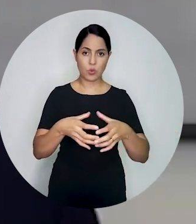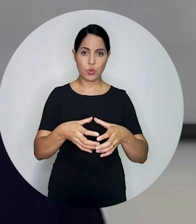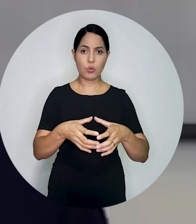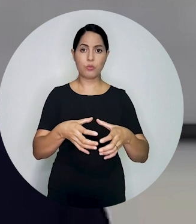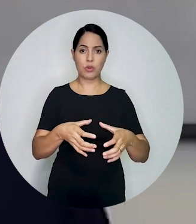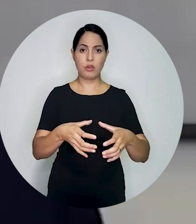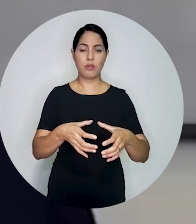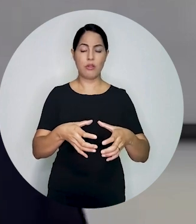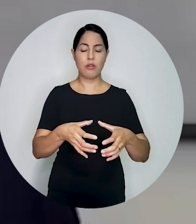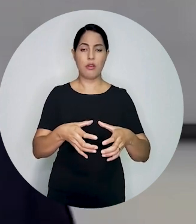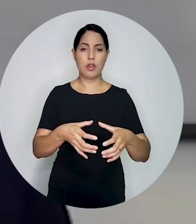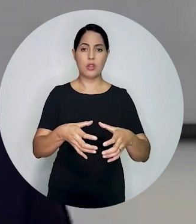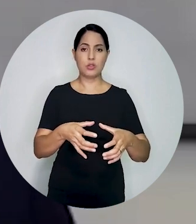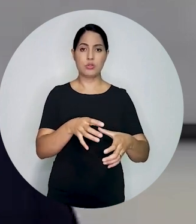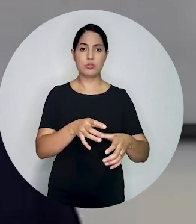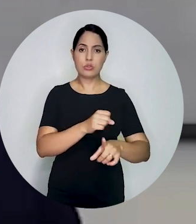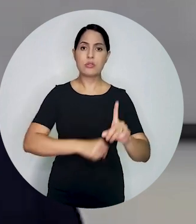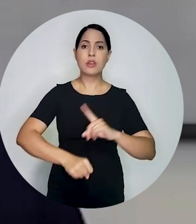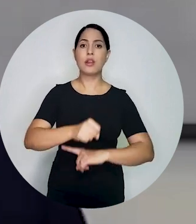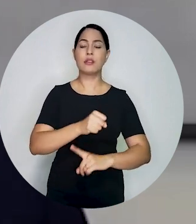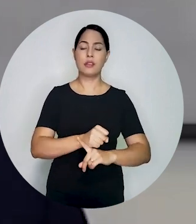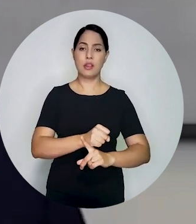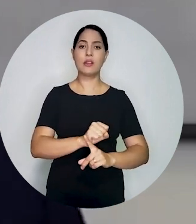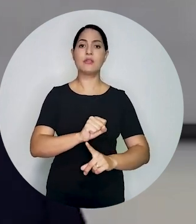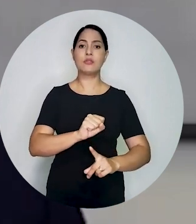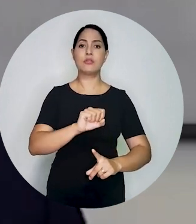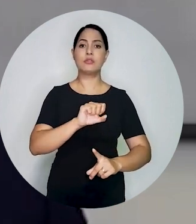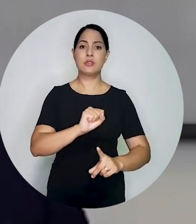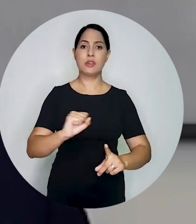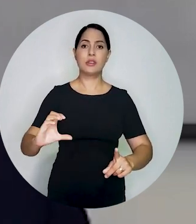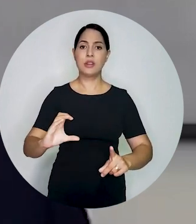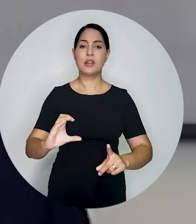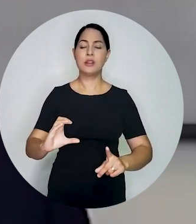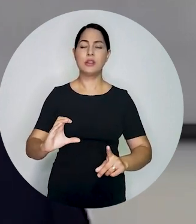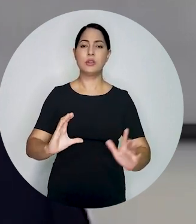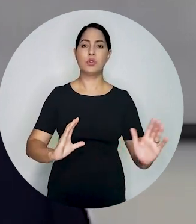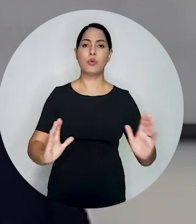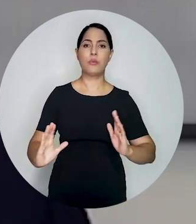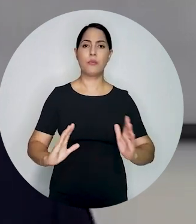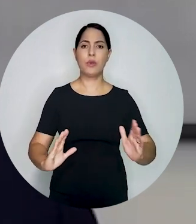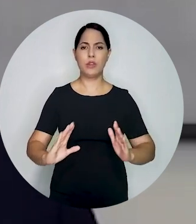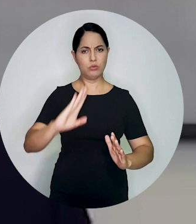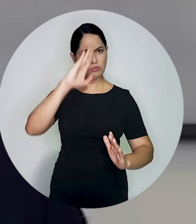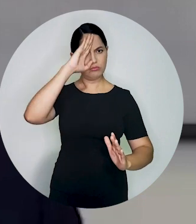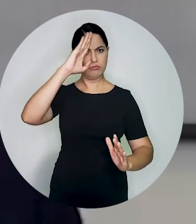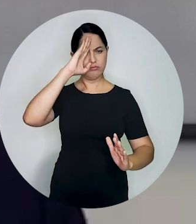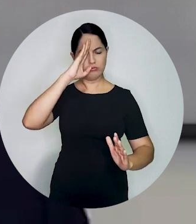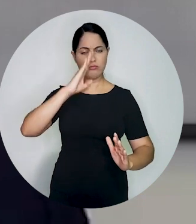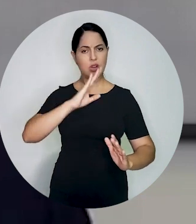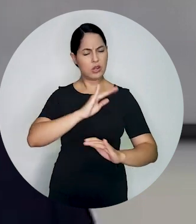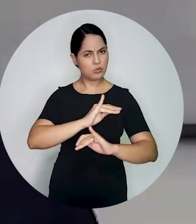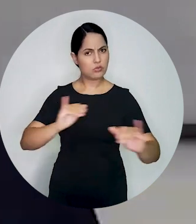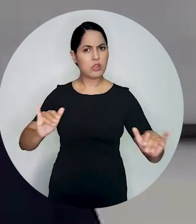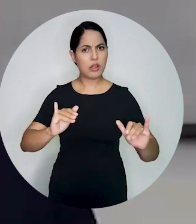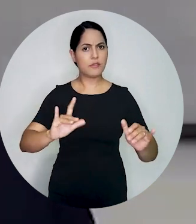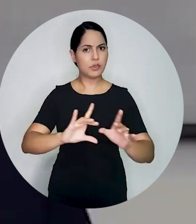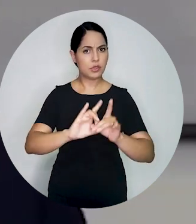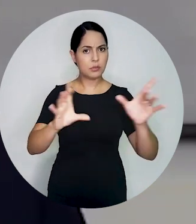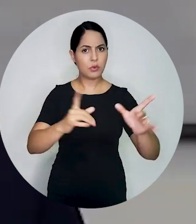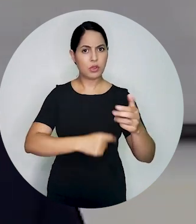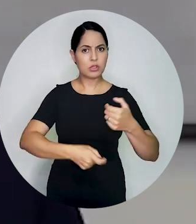a comunidade, a sociedade catarinense, na presença do então presidente da República durante o regime militar, cobrava